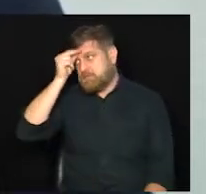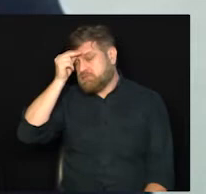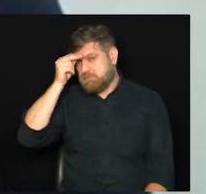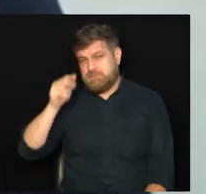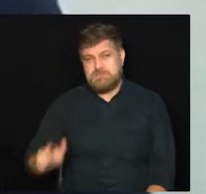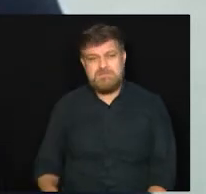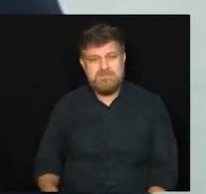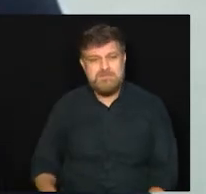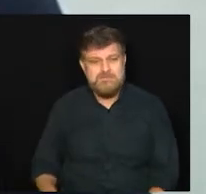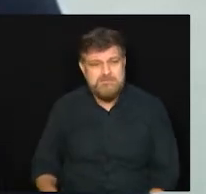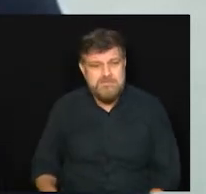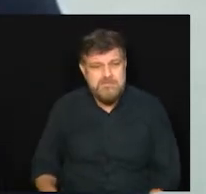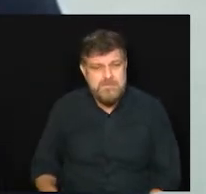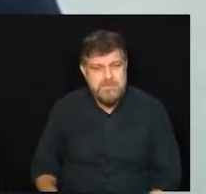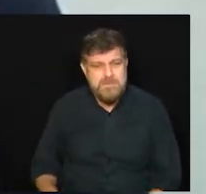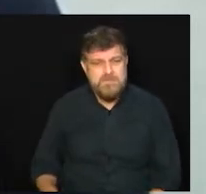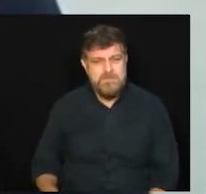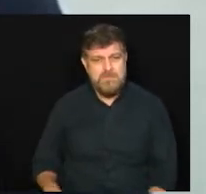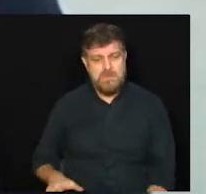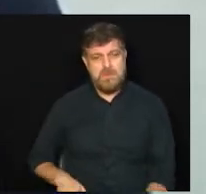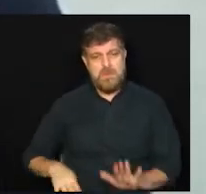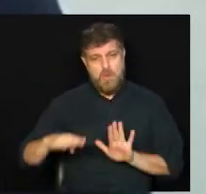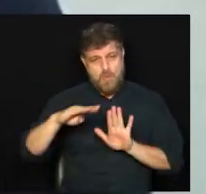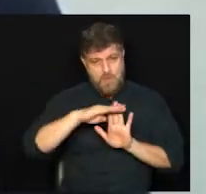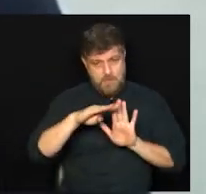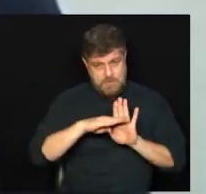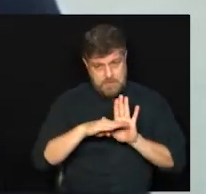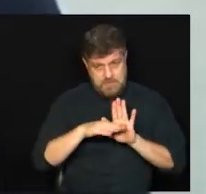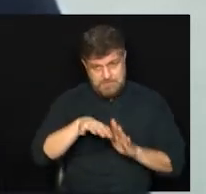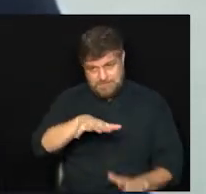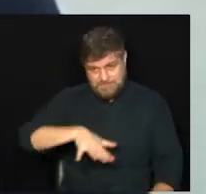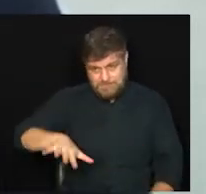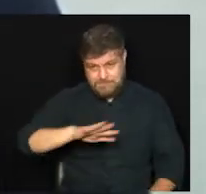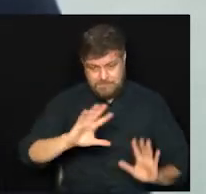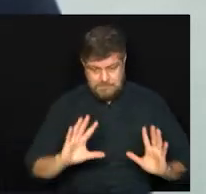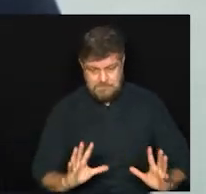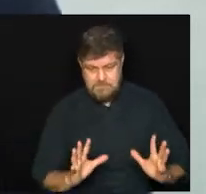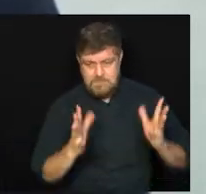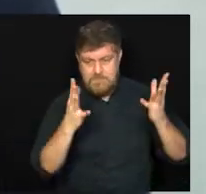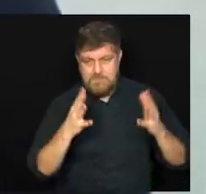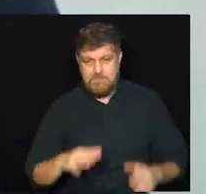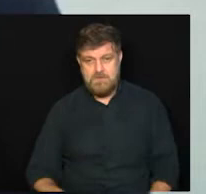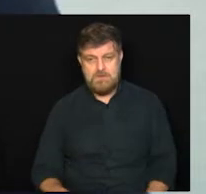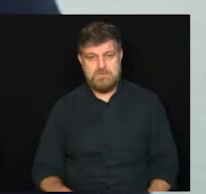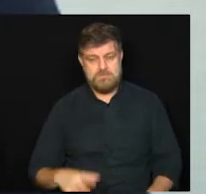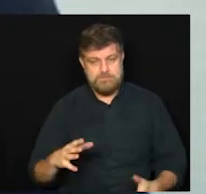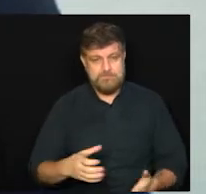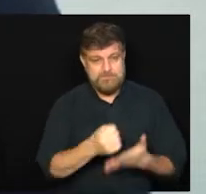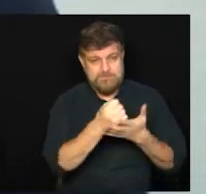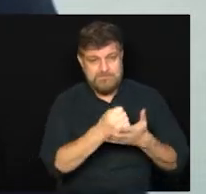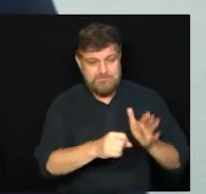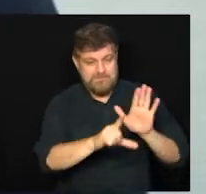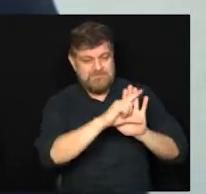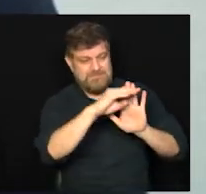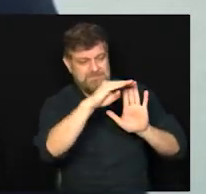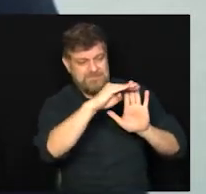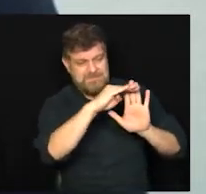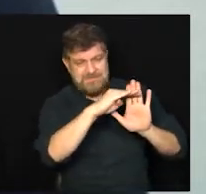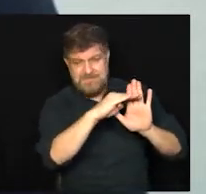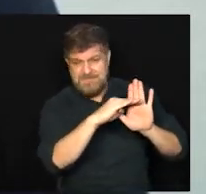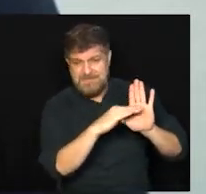PERS, né, o Programa Especial de Recuperação do Setor de Eventos, ele é uma legislação que tem um